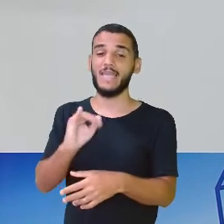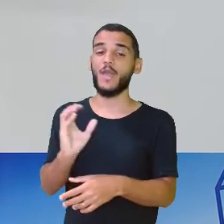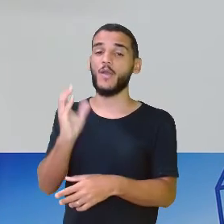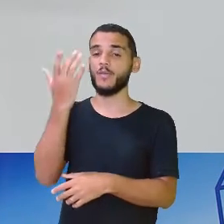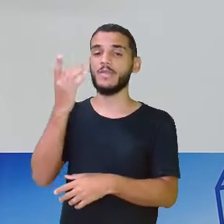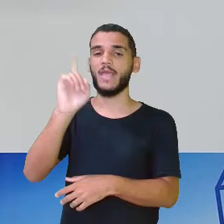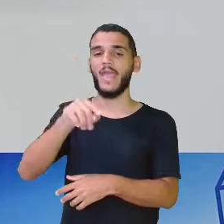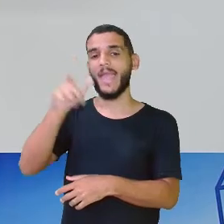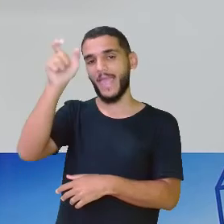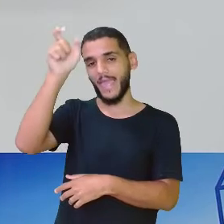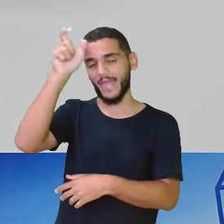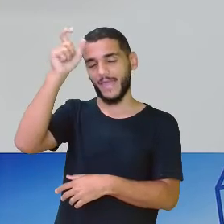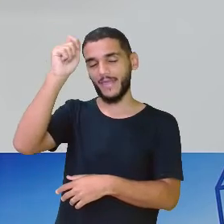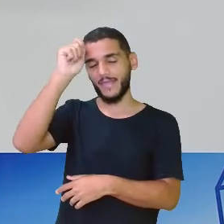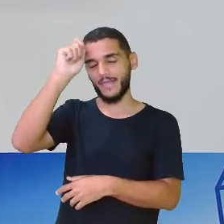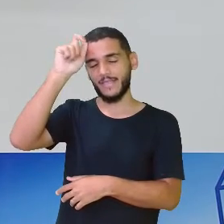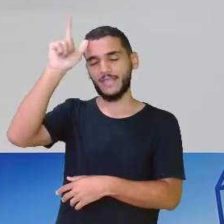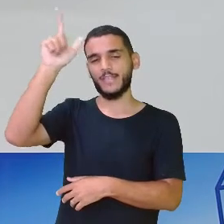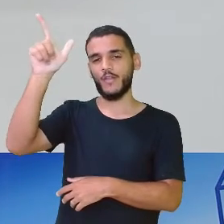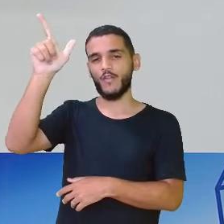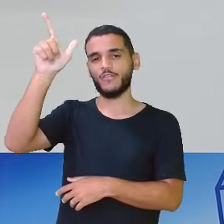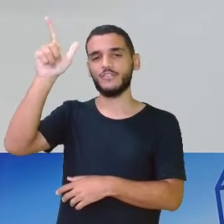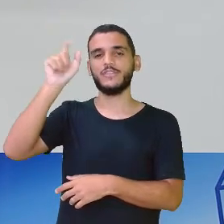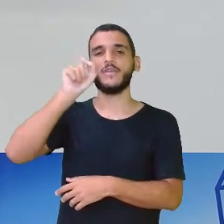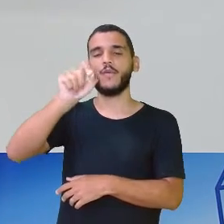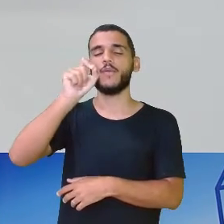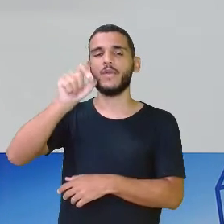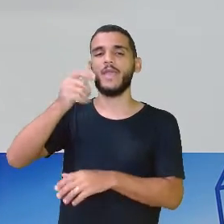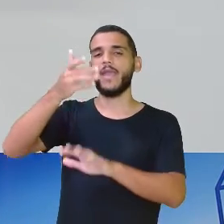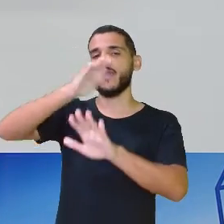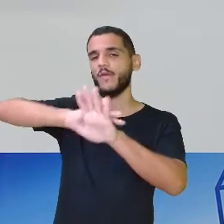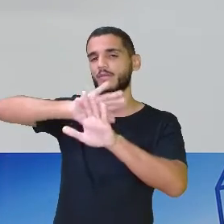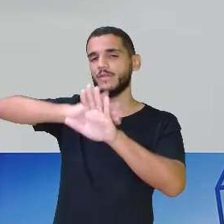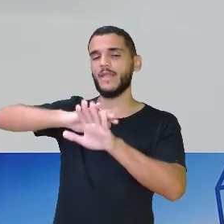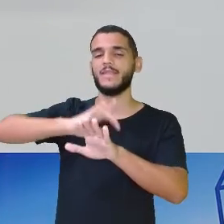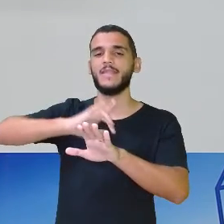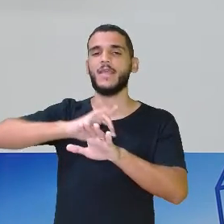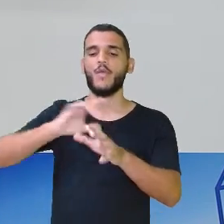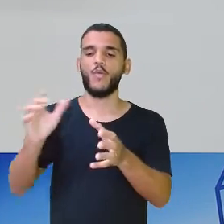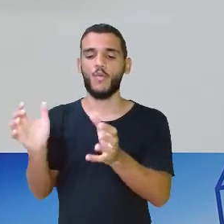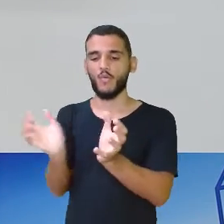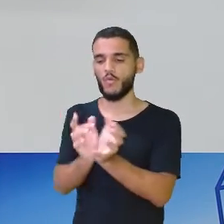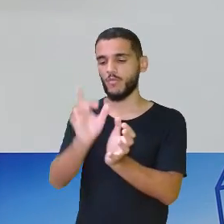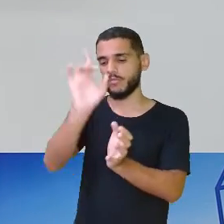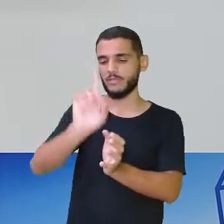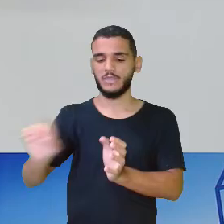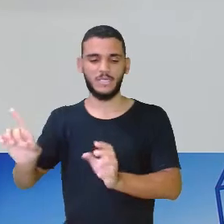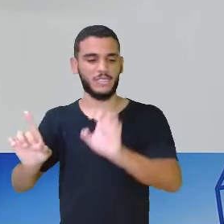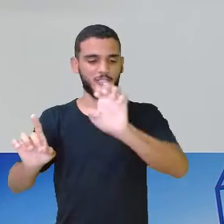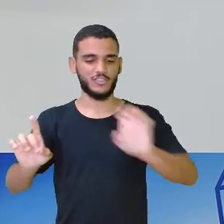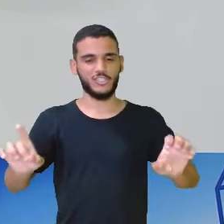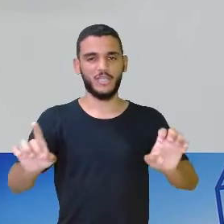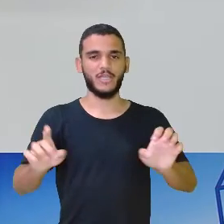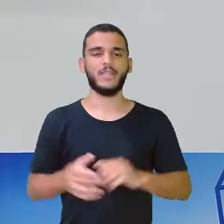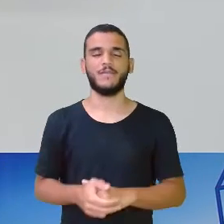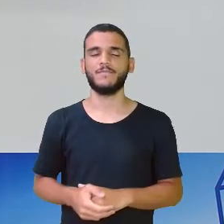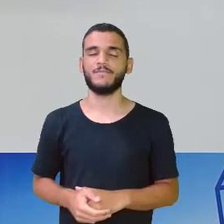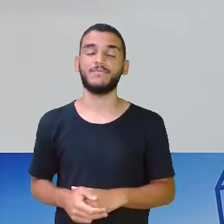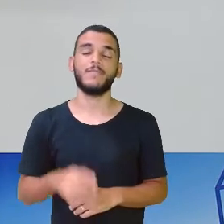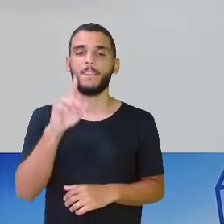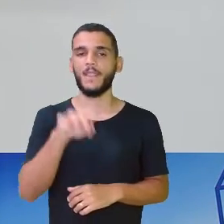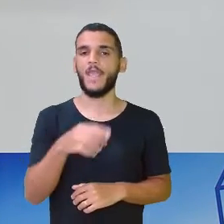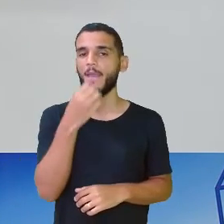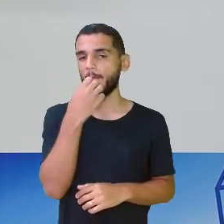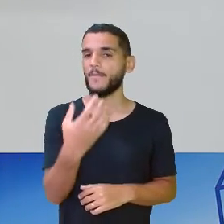nesse sentido a gente fala de grupos, né, ligados à esquerda, à direita, extrema esquerda e extrema direita. Então é bom a